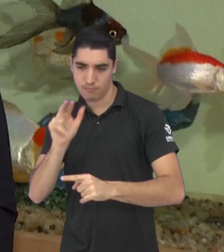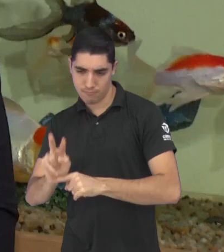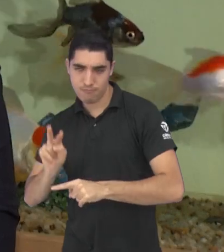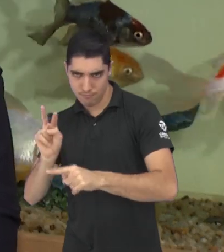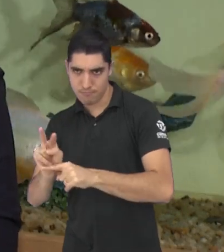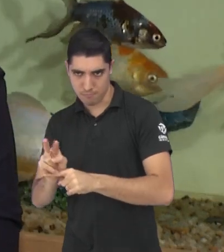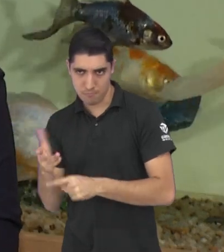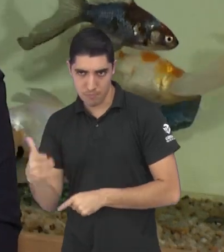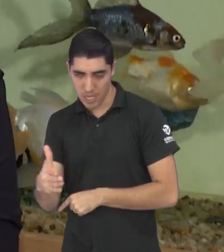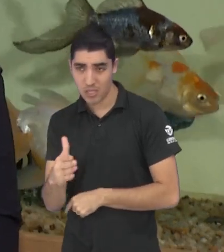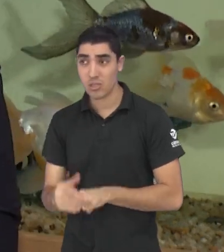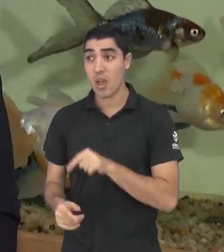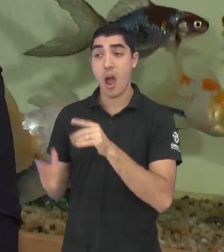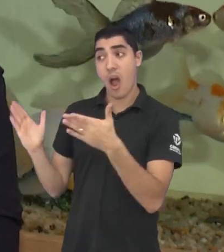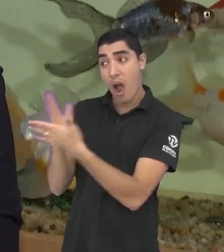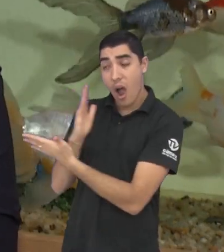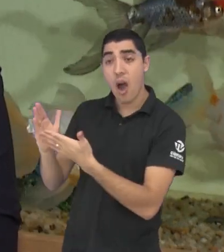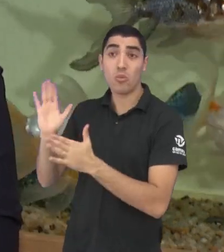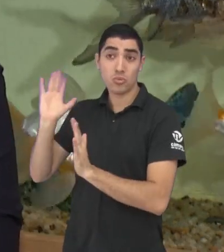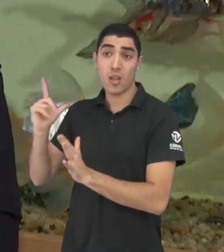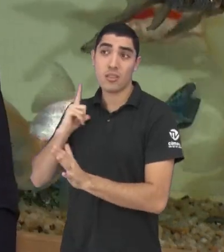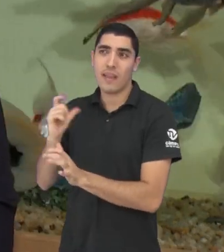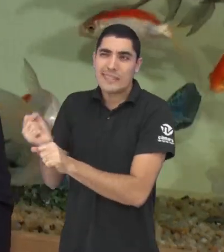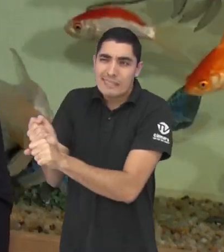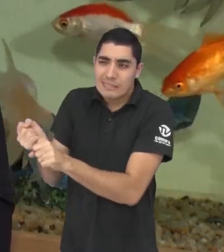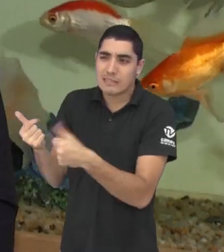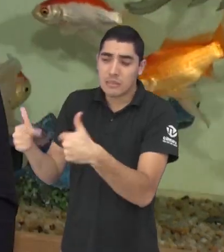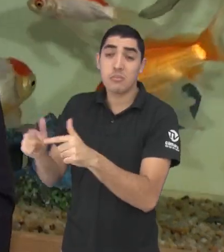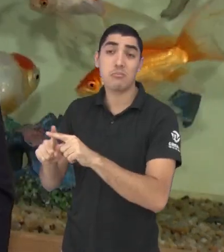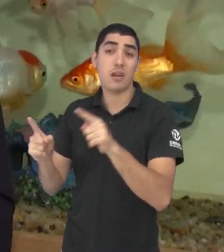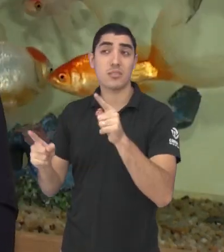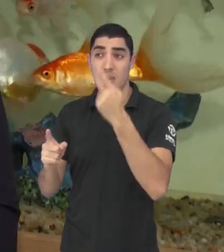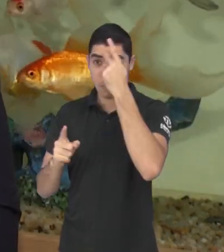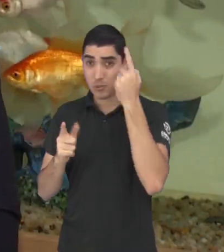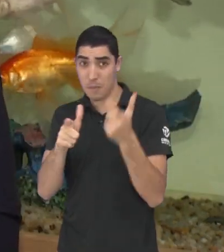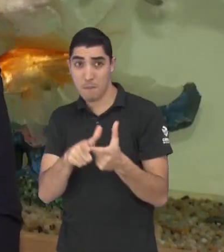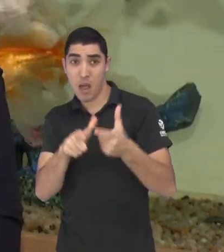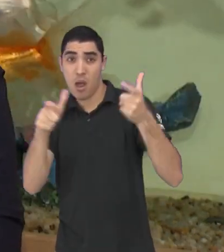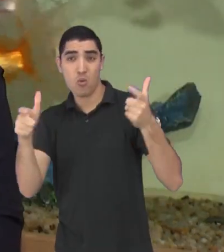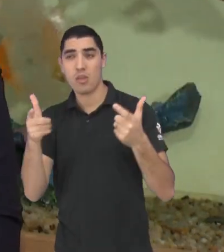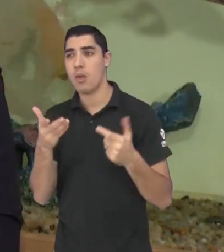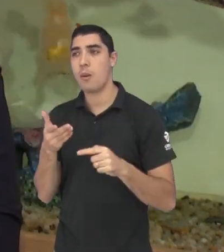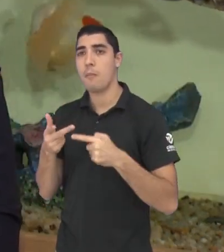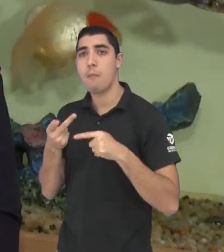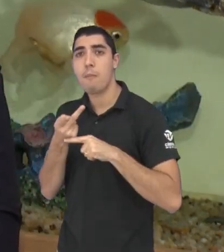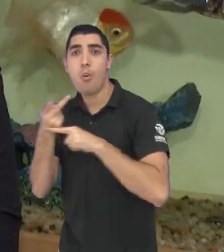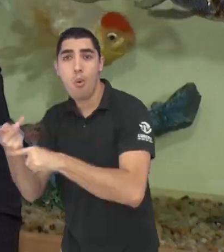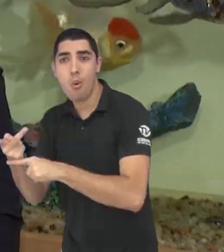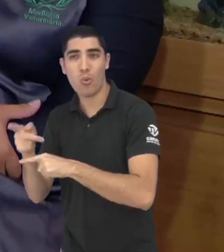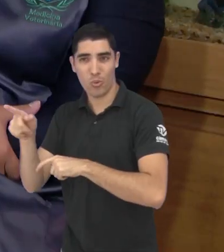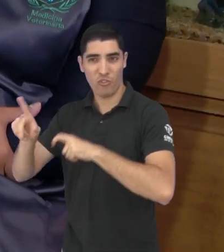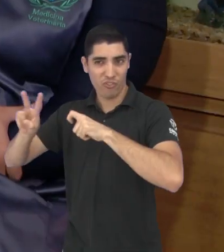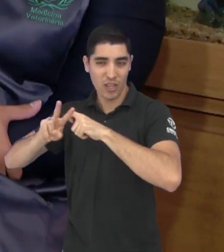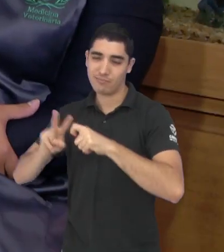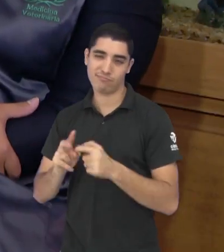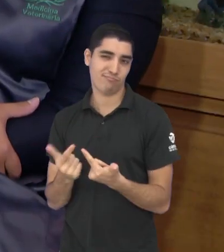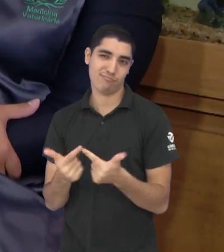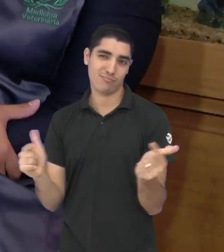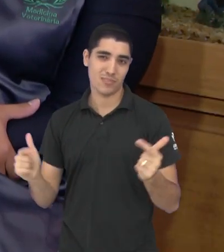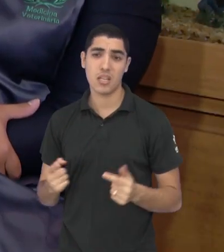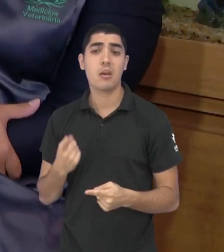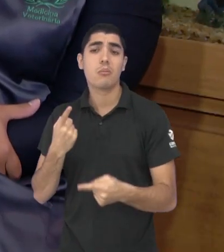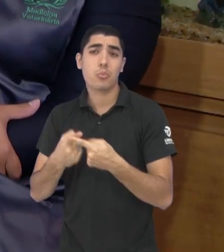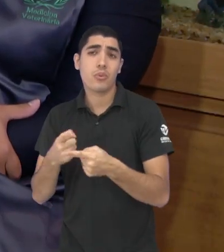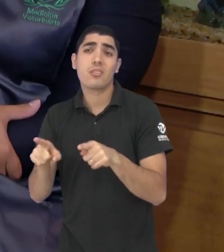estão há anos nesses cuidados, normalmente não chegam a procurar um veterinário específico. Até